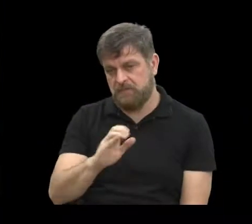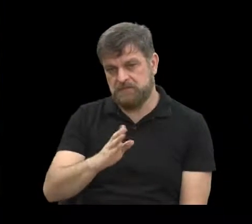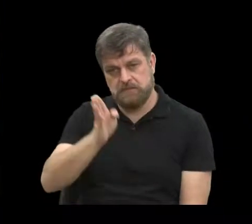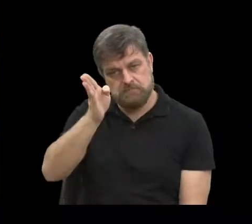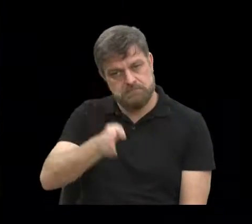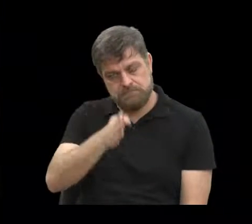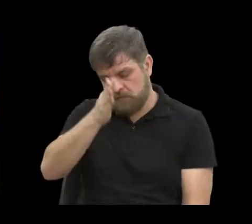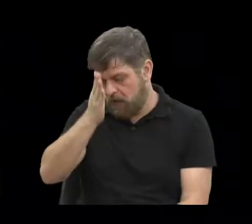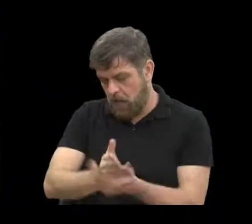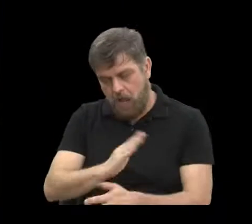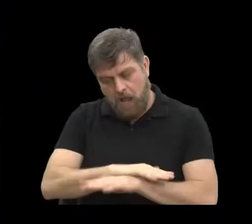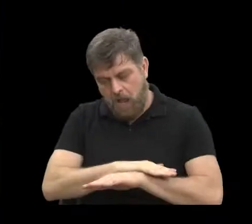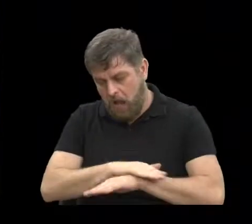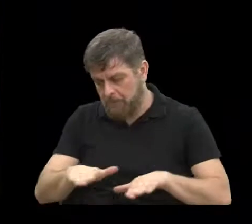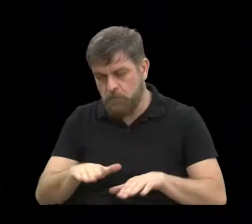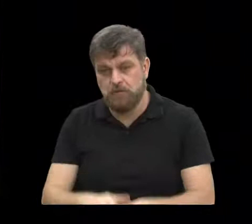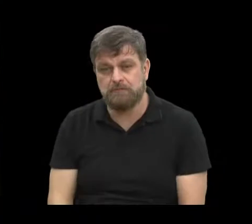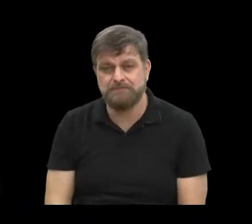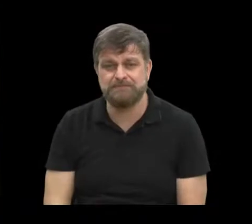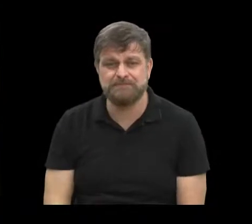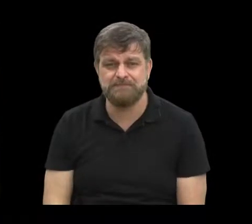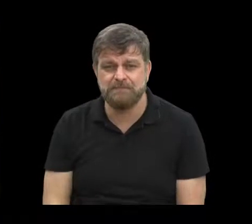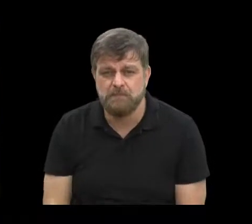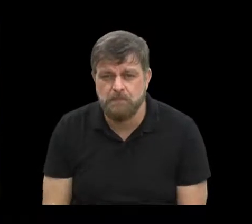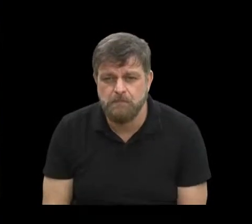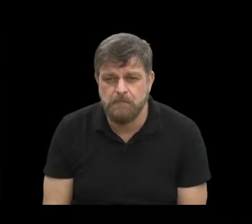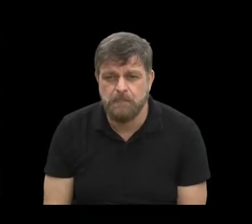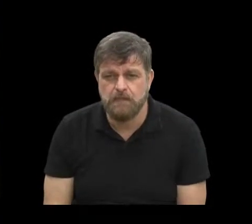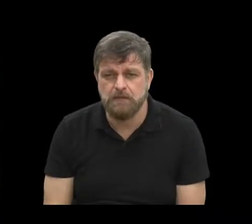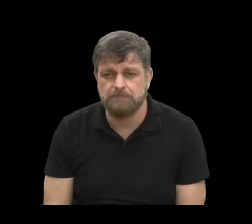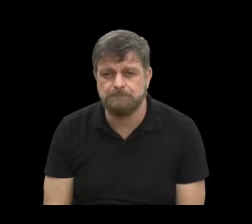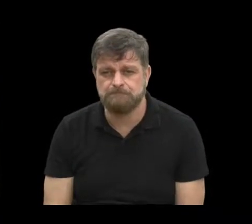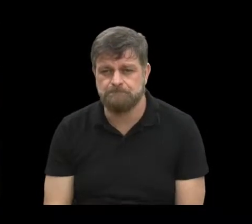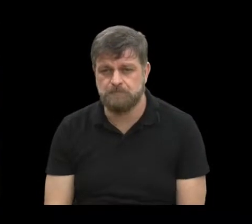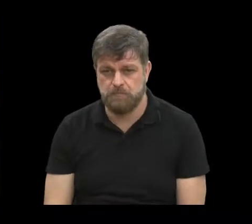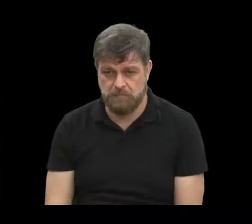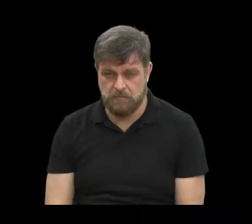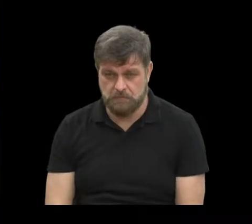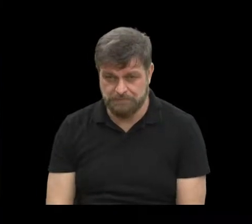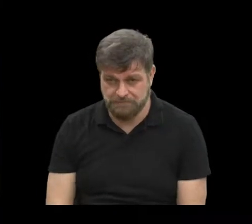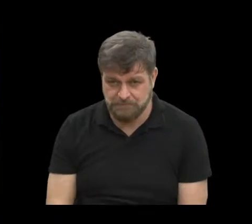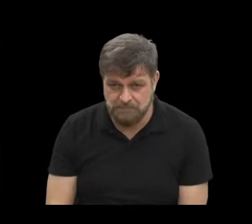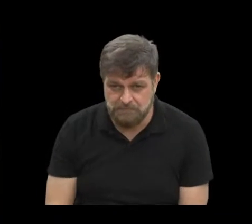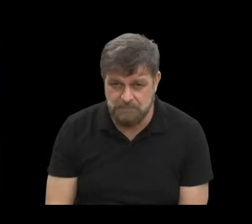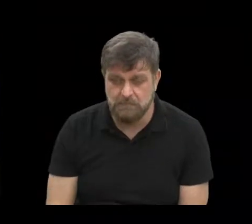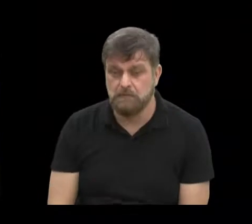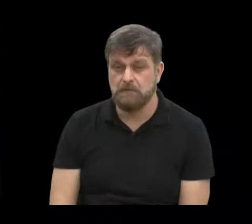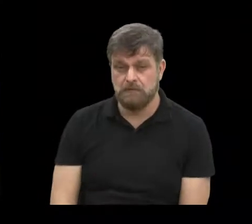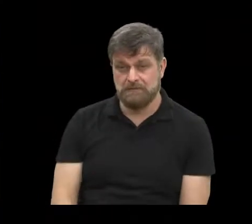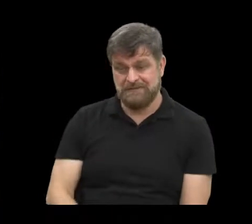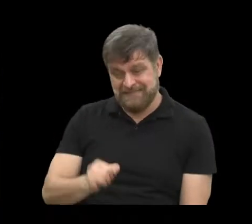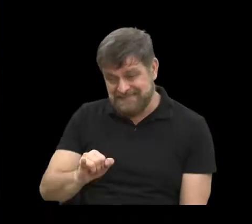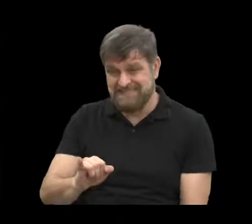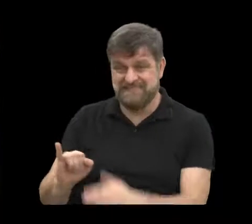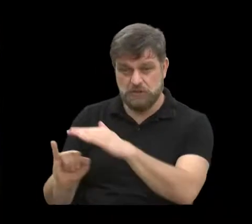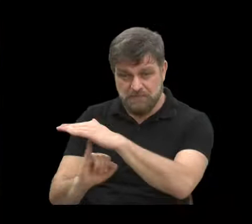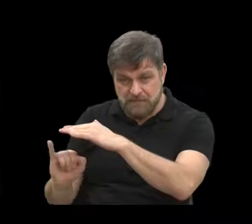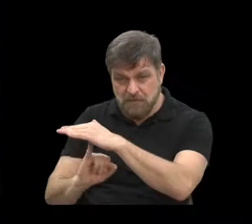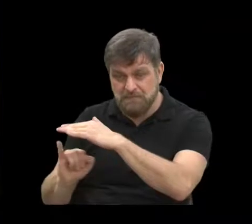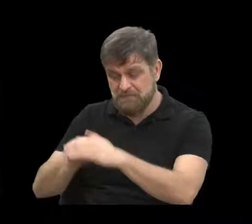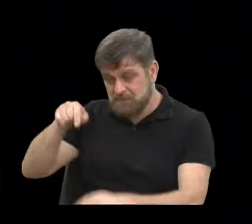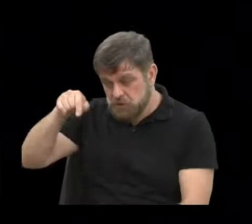citei para vocês. Porém, estará em situação de acolhimento, instituição de